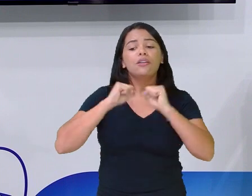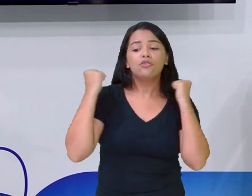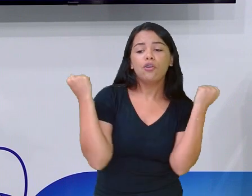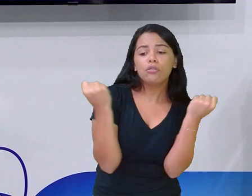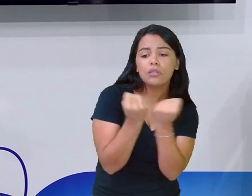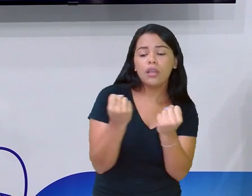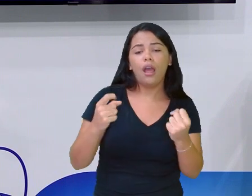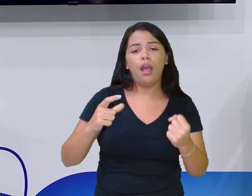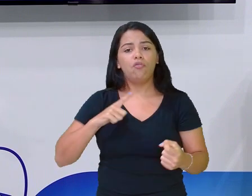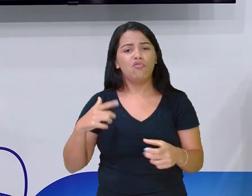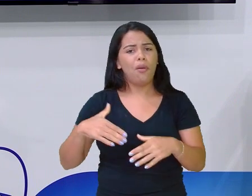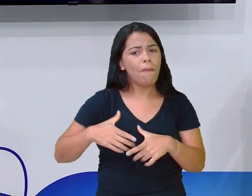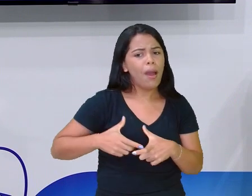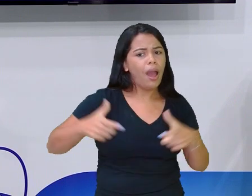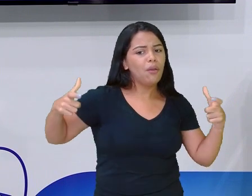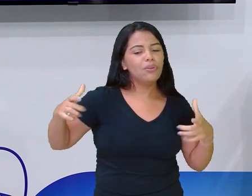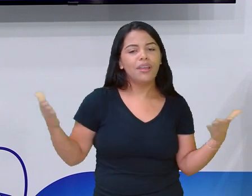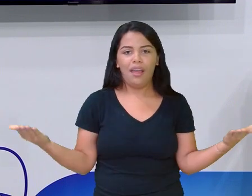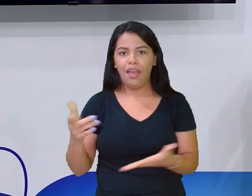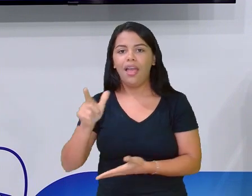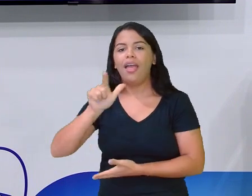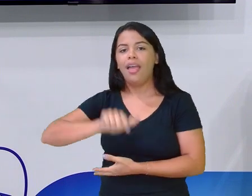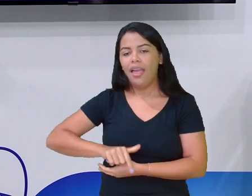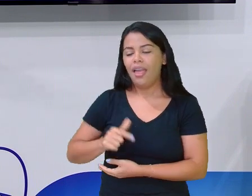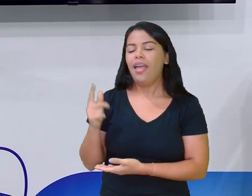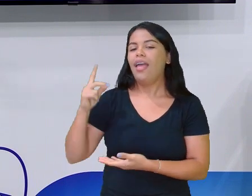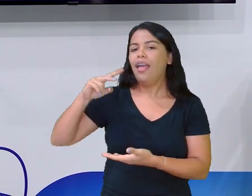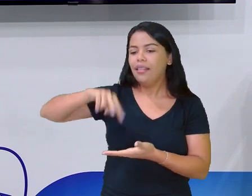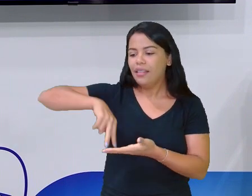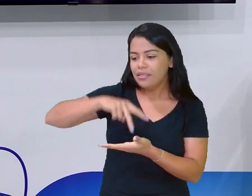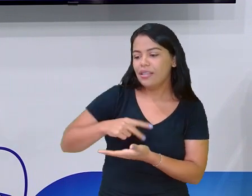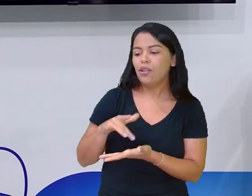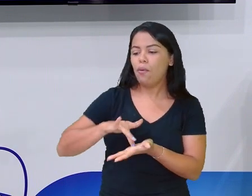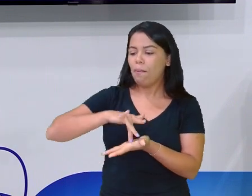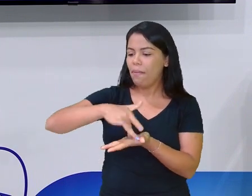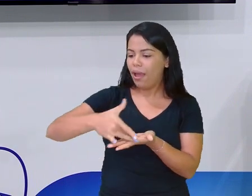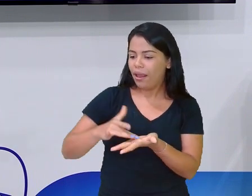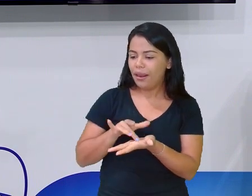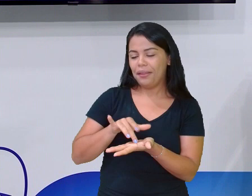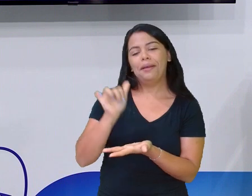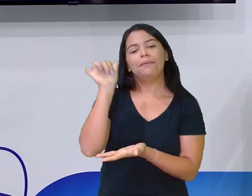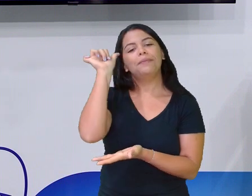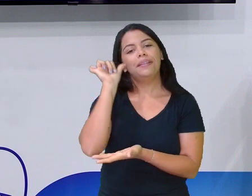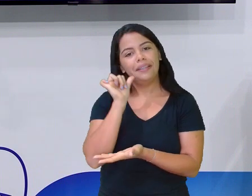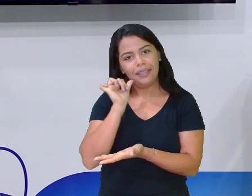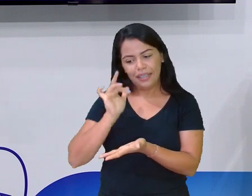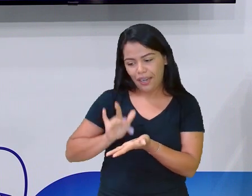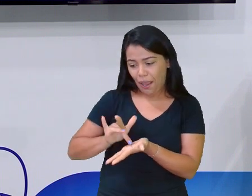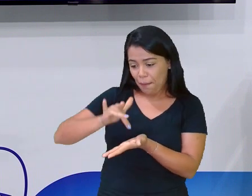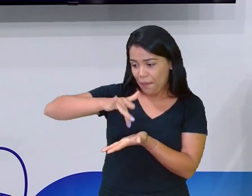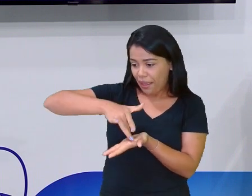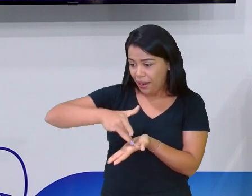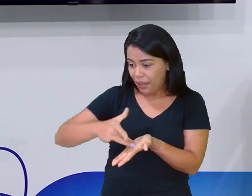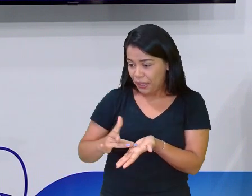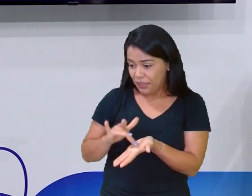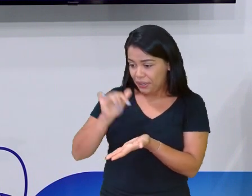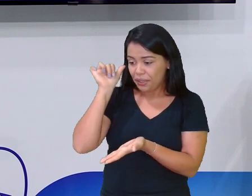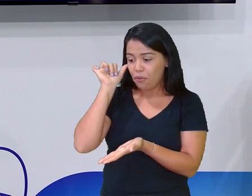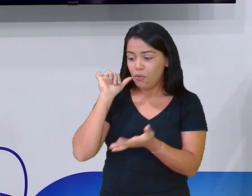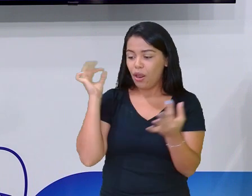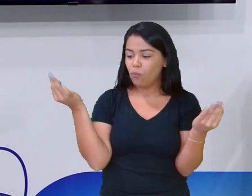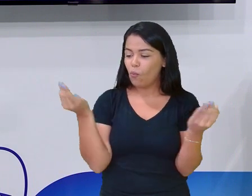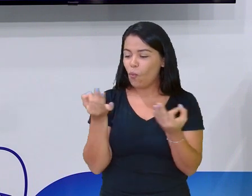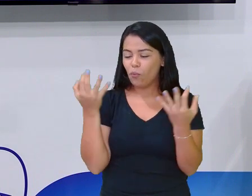maciçamente feminino, né? A bailarina como a figura emblemática do balé